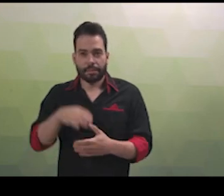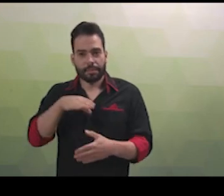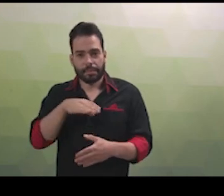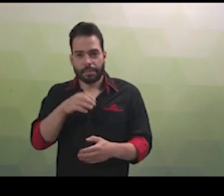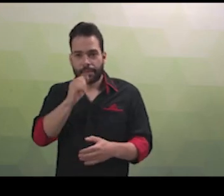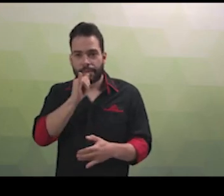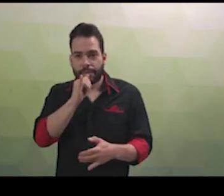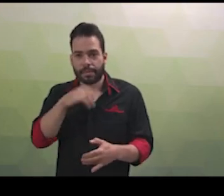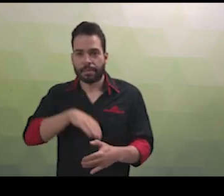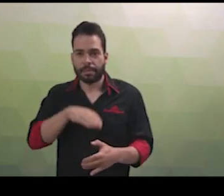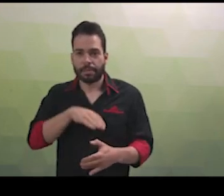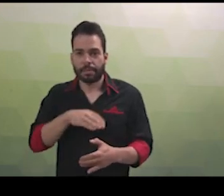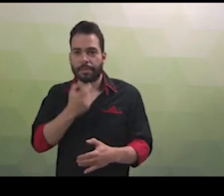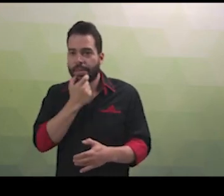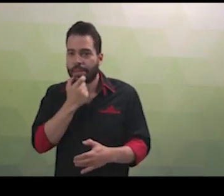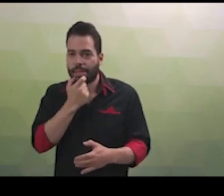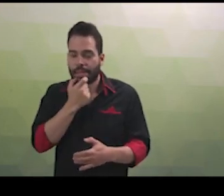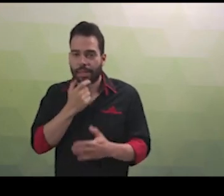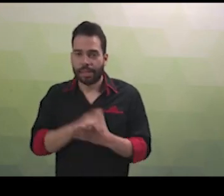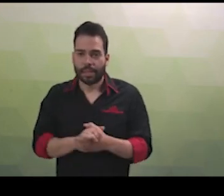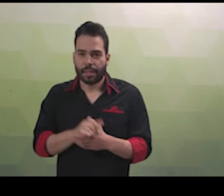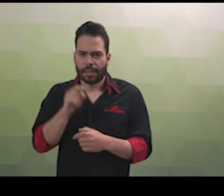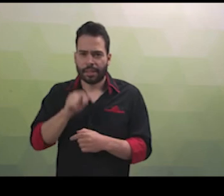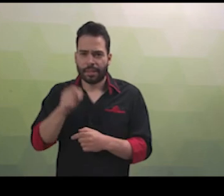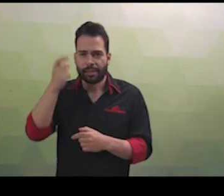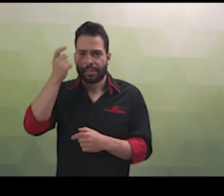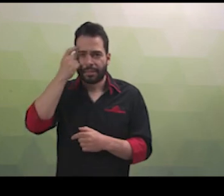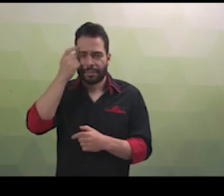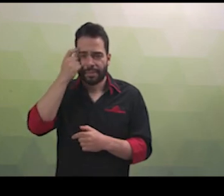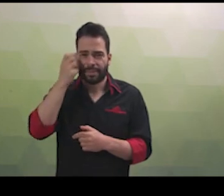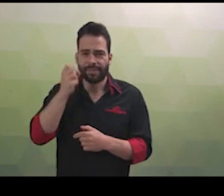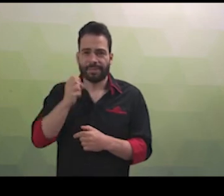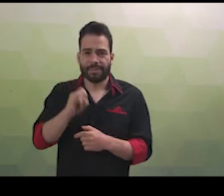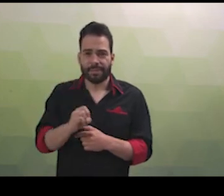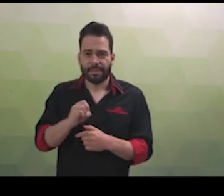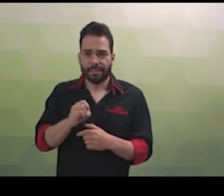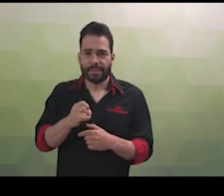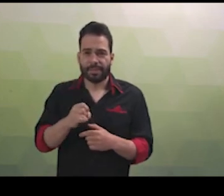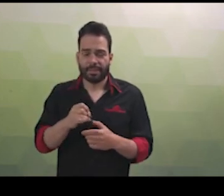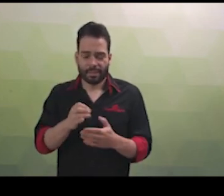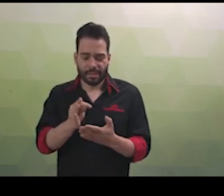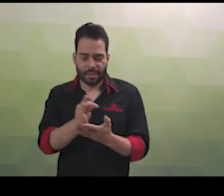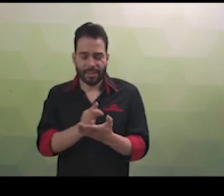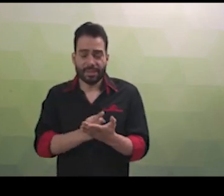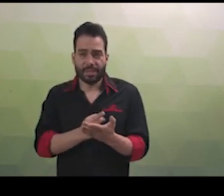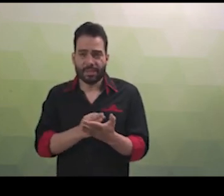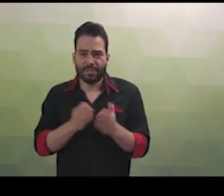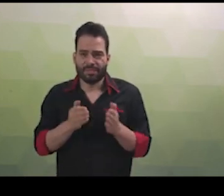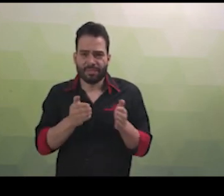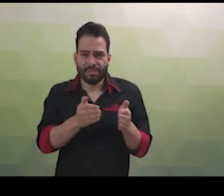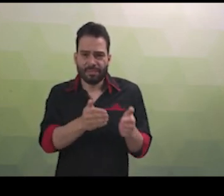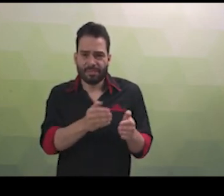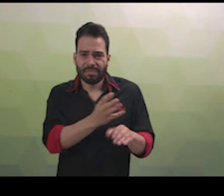o inglês. Vamos retomar esse assunto depois. Mas já fica a reflexão. E se o texto inicial for de uma área